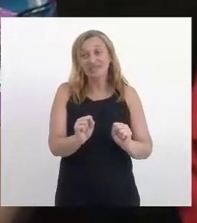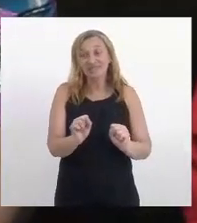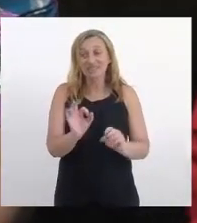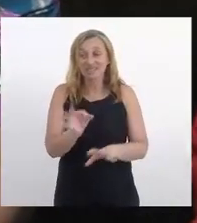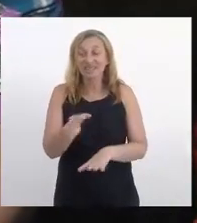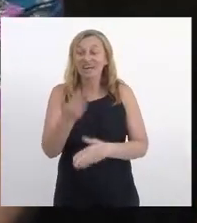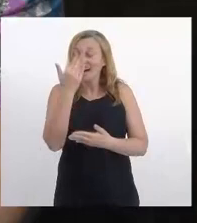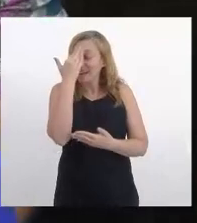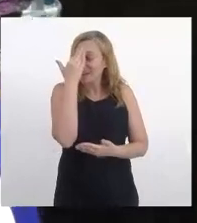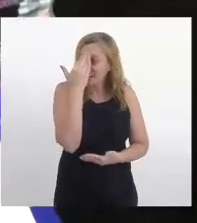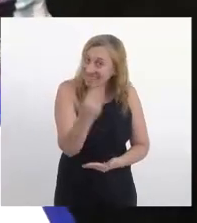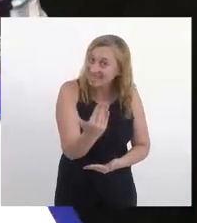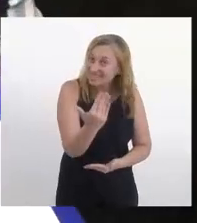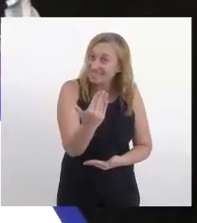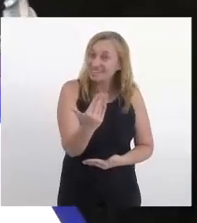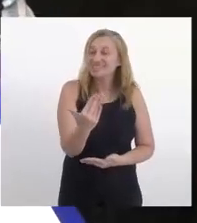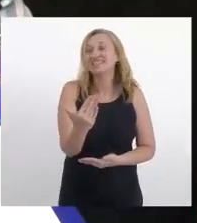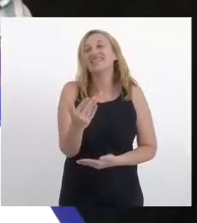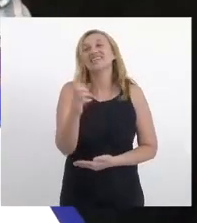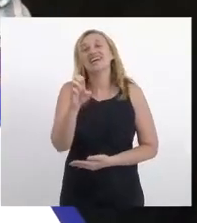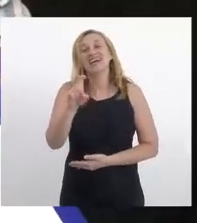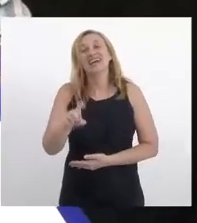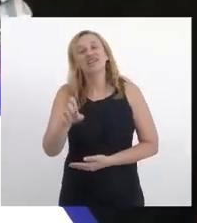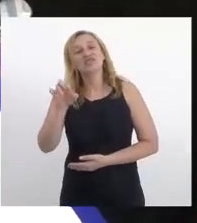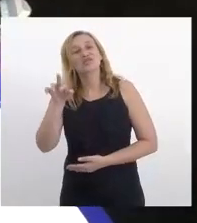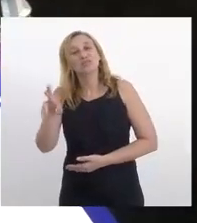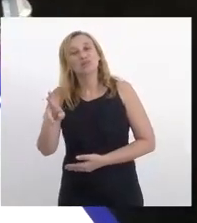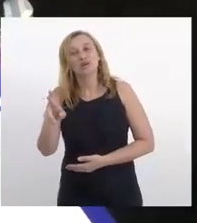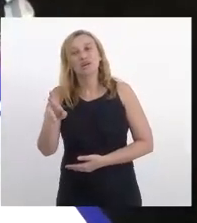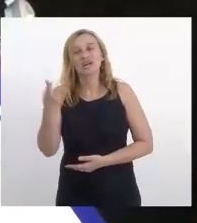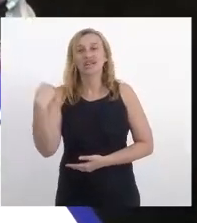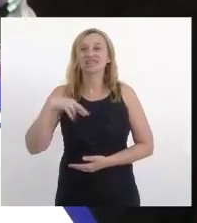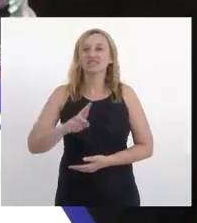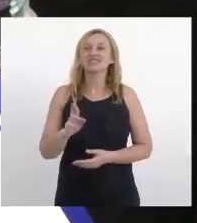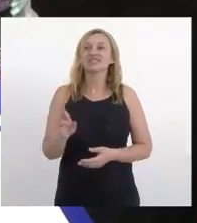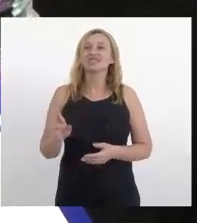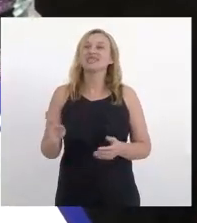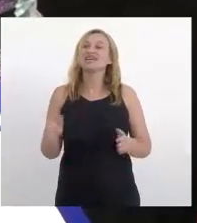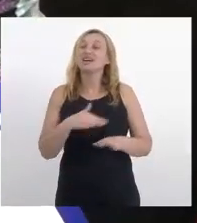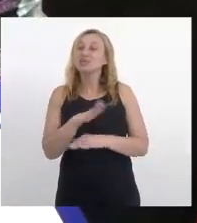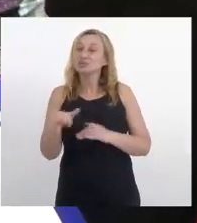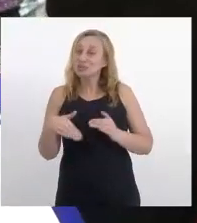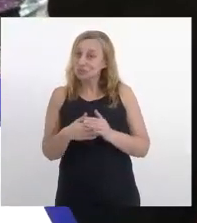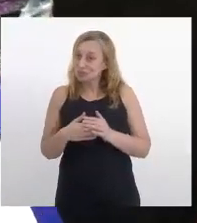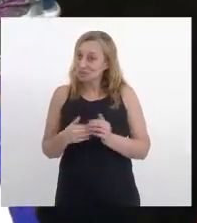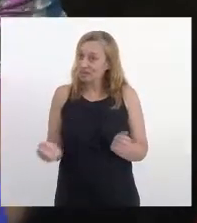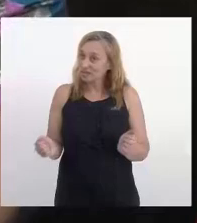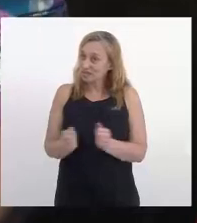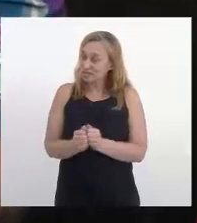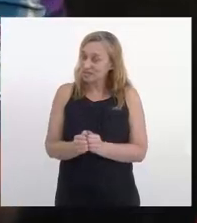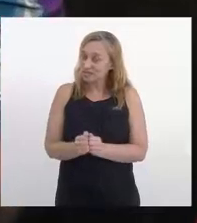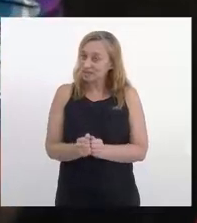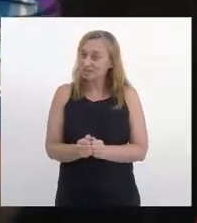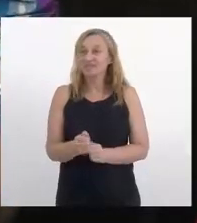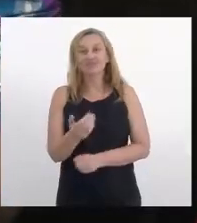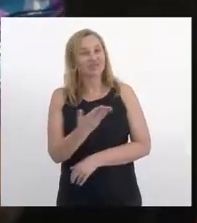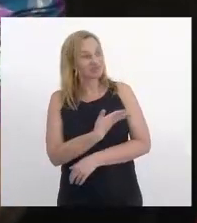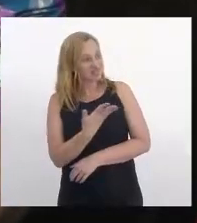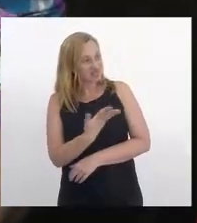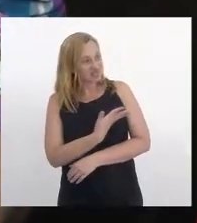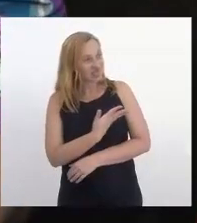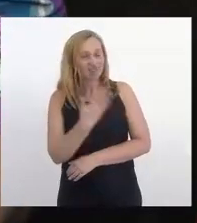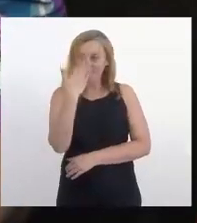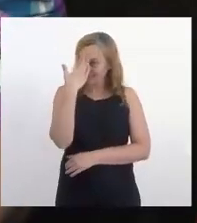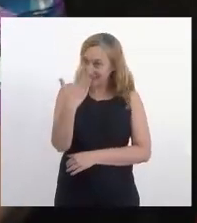Agradeço muito a Expo Religião e aos parceiros, né? Nossos companheiros.